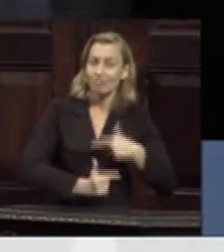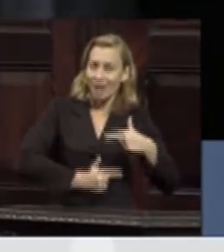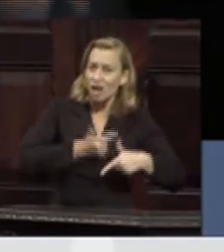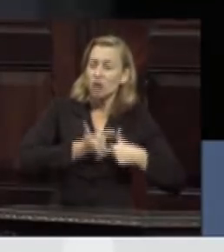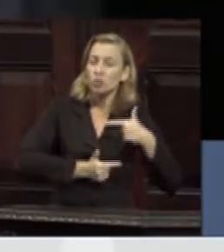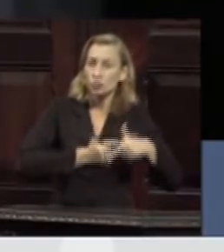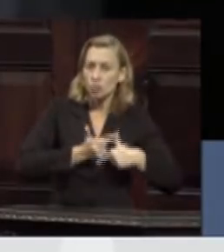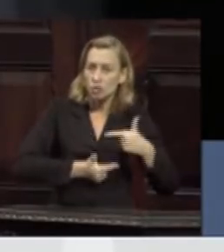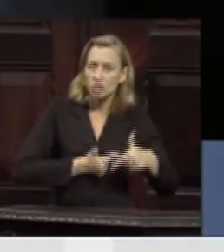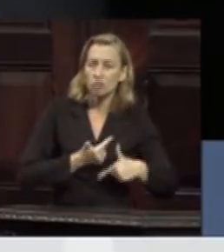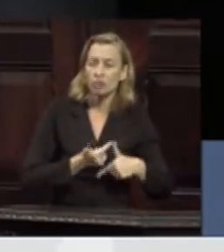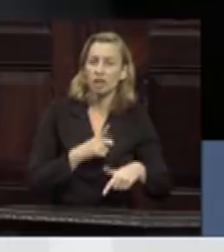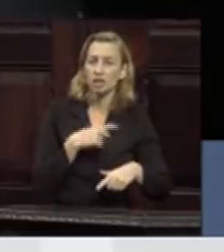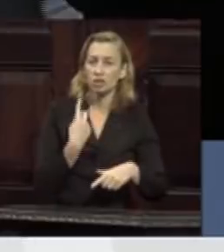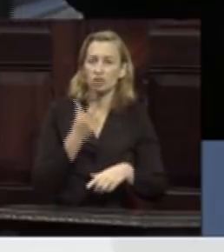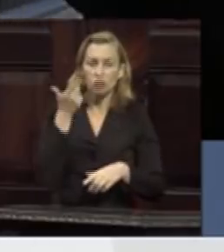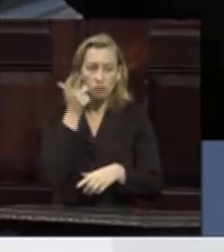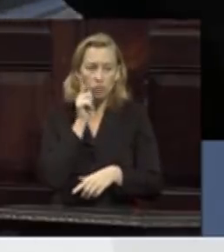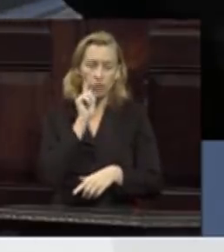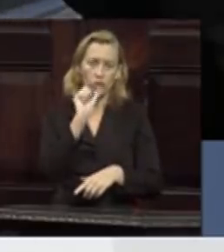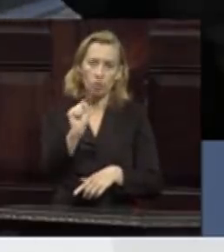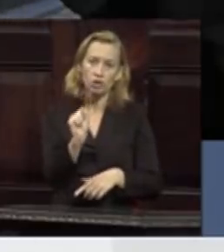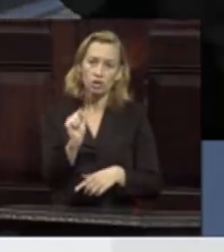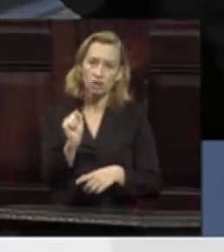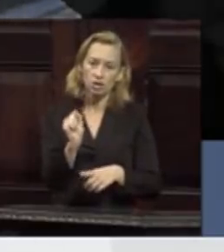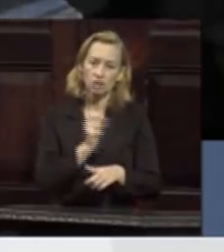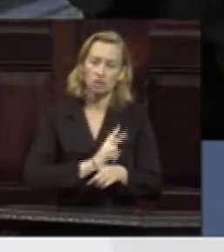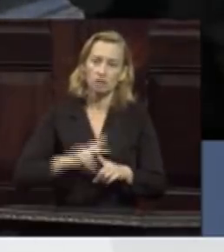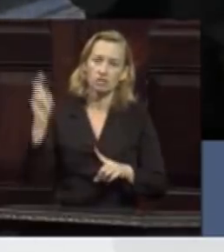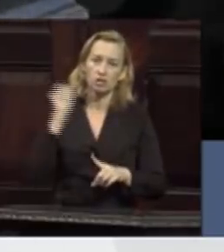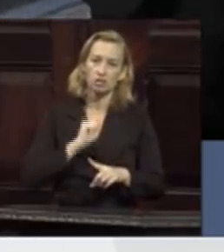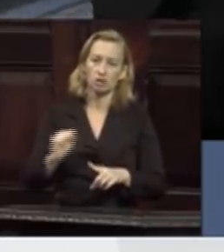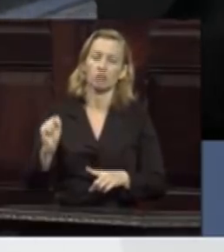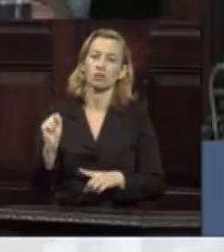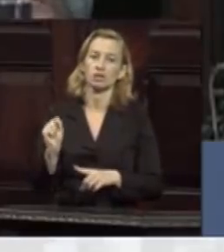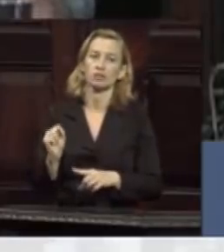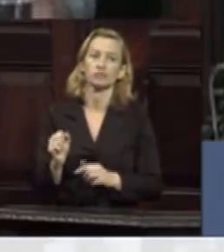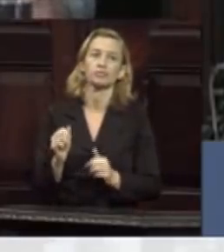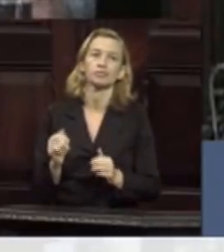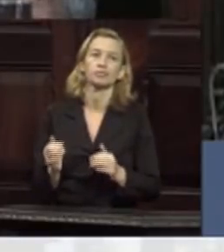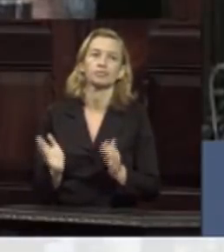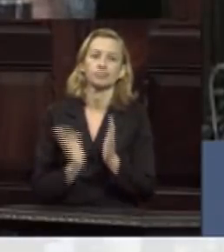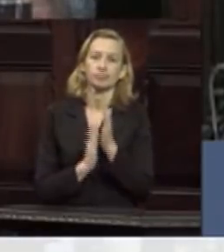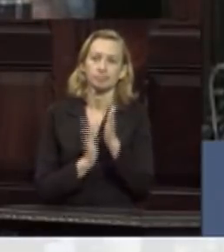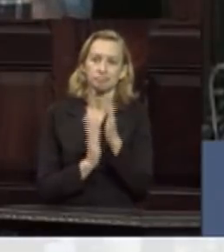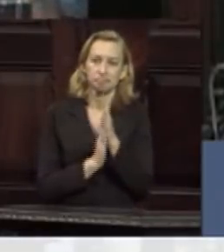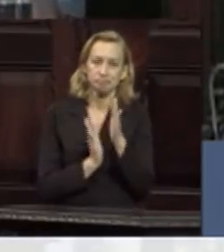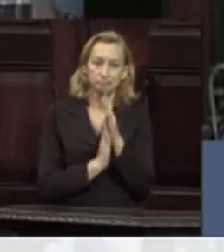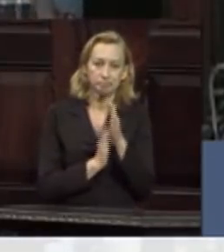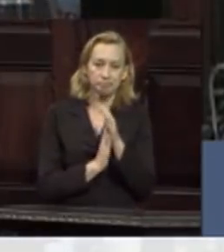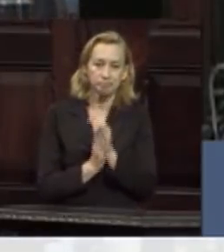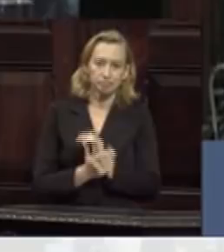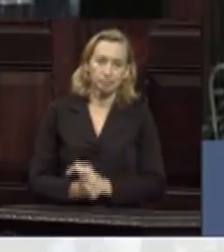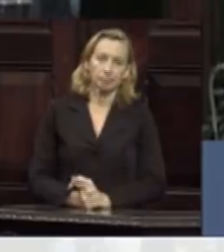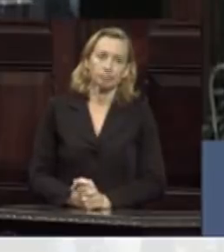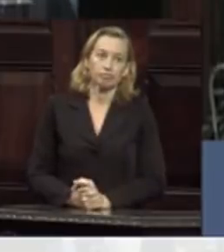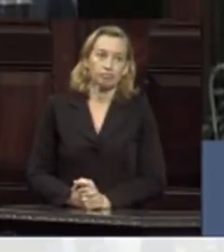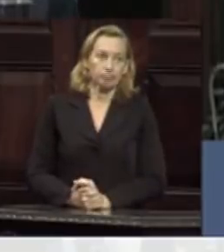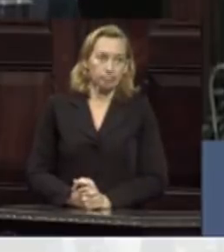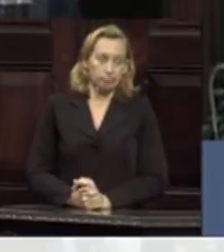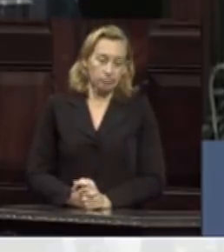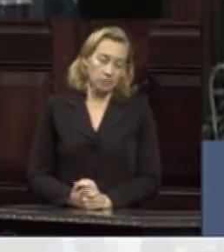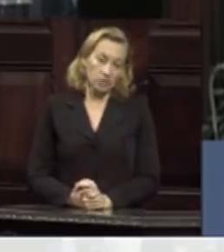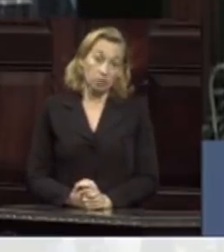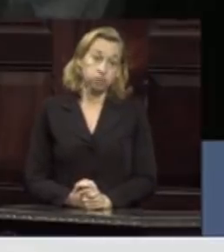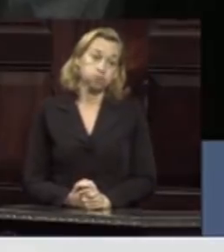governo a categoria possa ser completamente reconhecida. Deputado Carlos Mink, eu pediria que você nos breve.